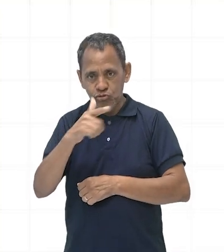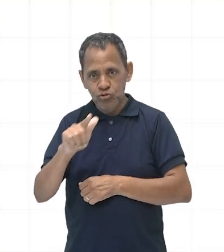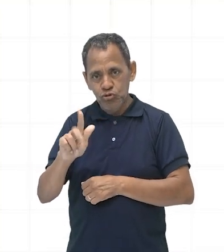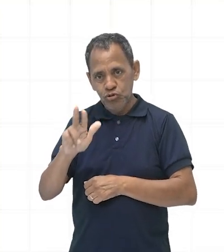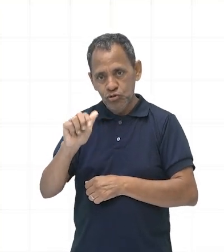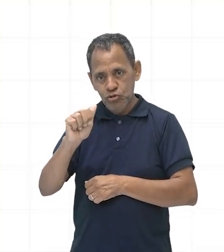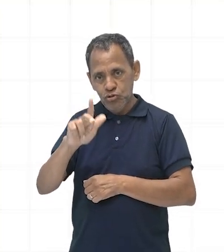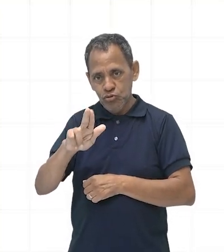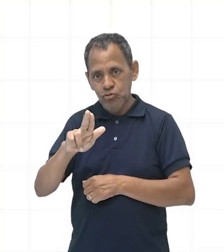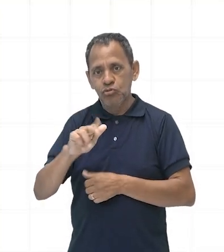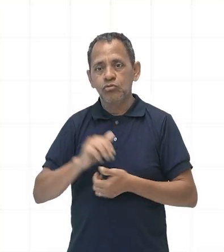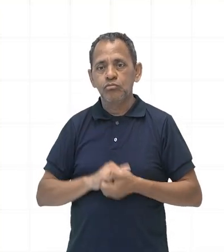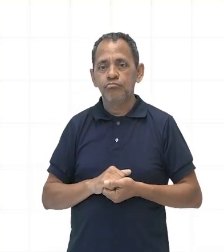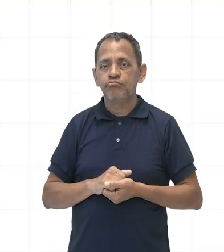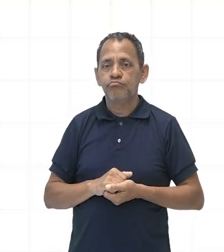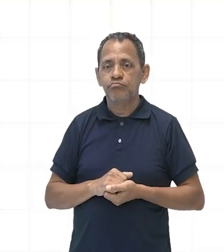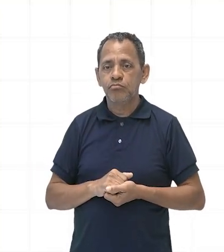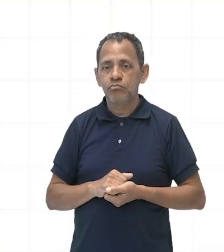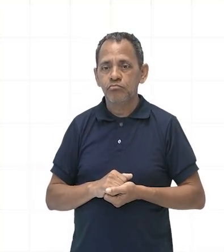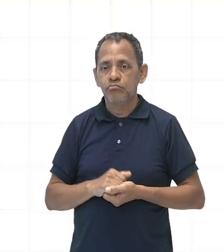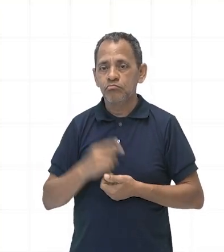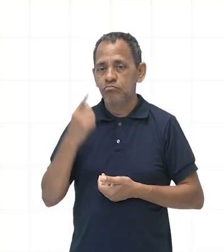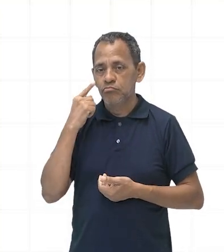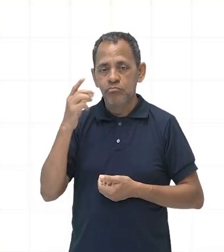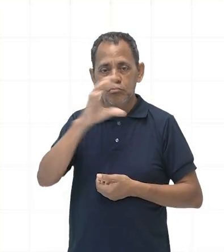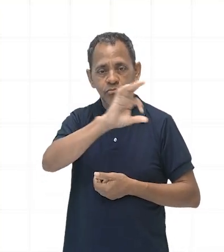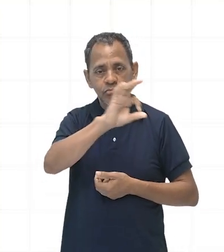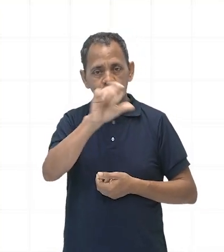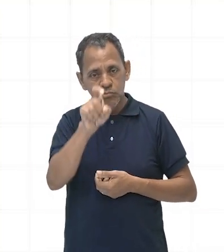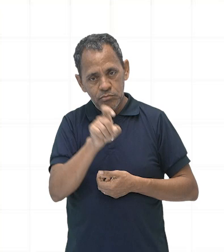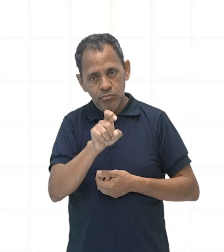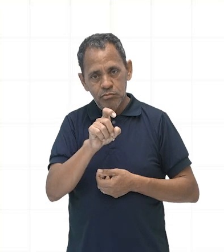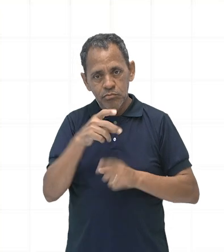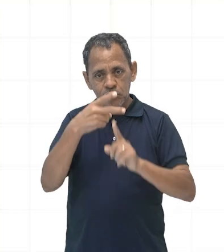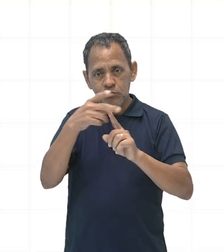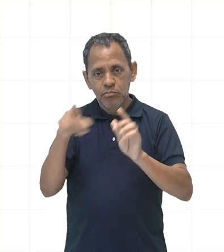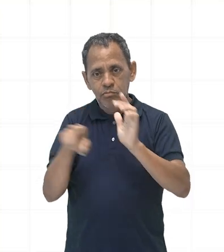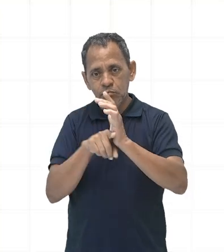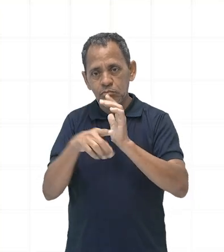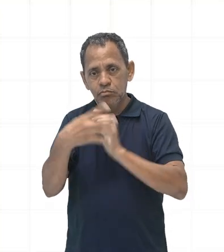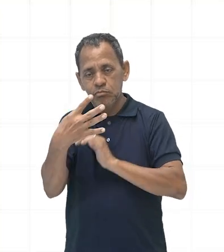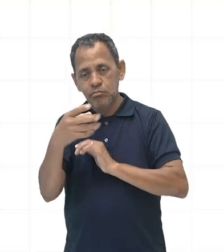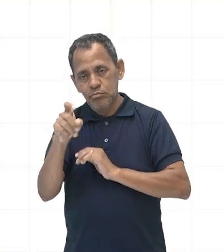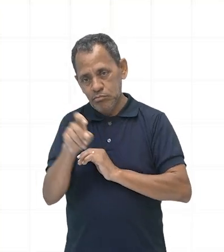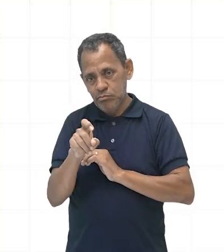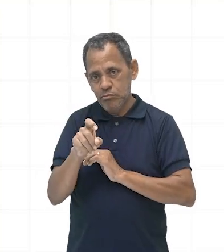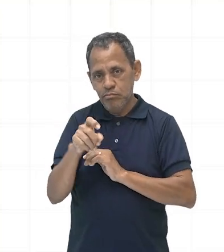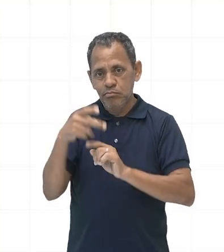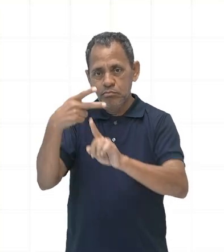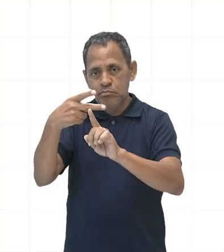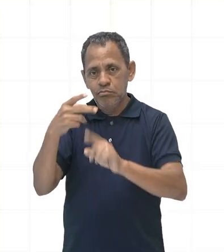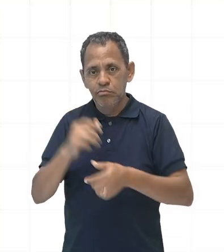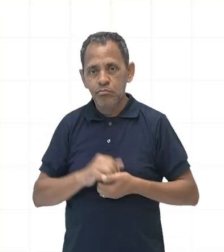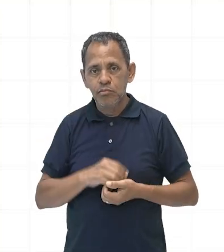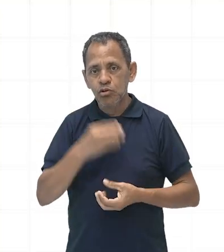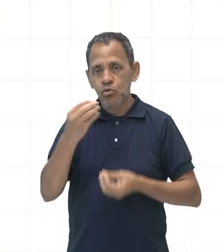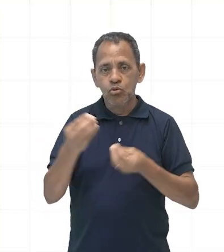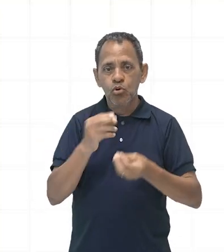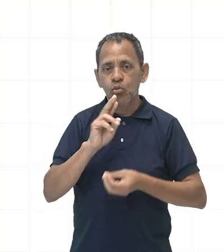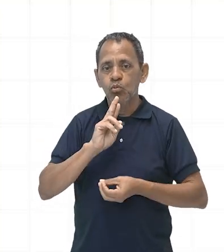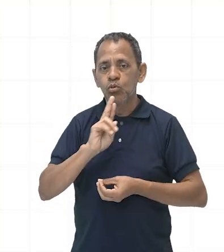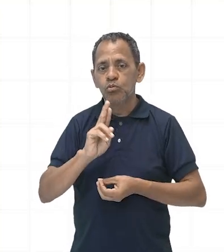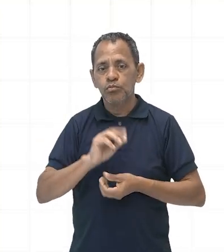Observe comigo, ó. 9x ao quadrado menos 4x ao quadrado. Então,